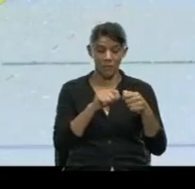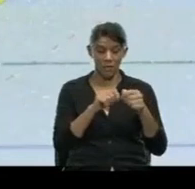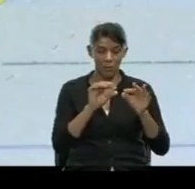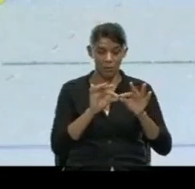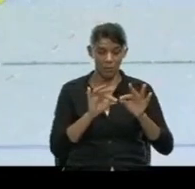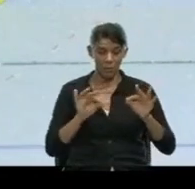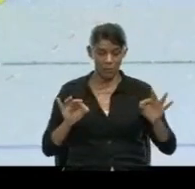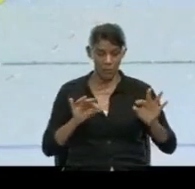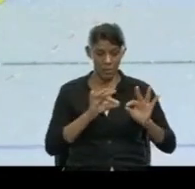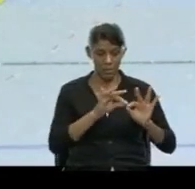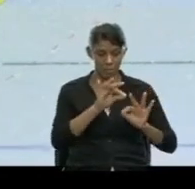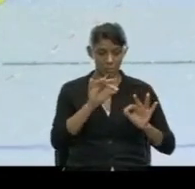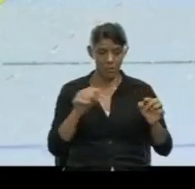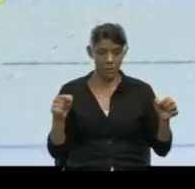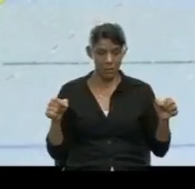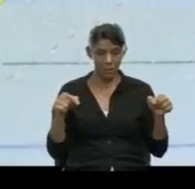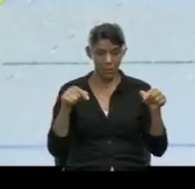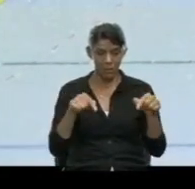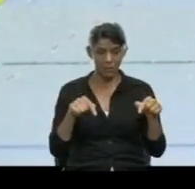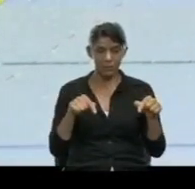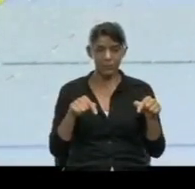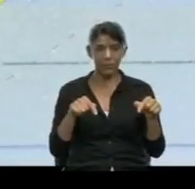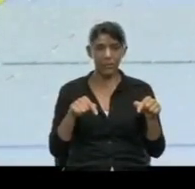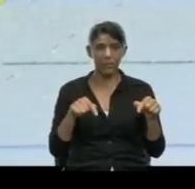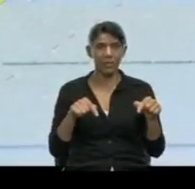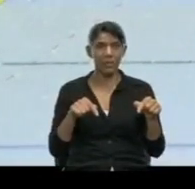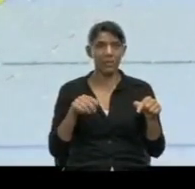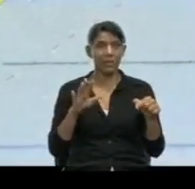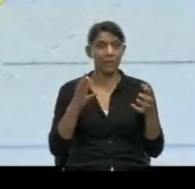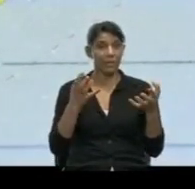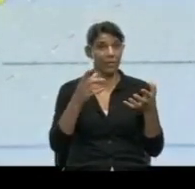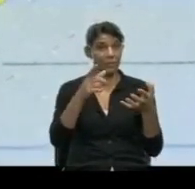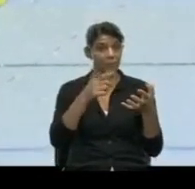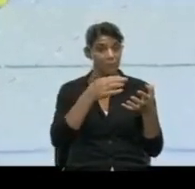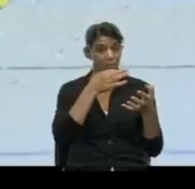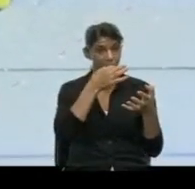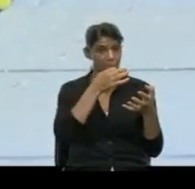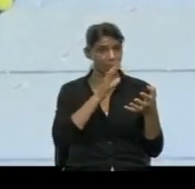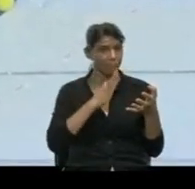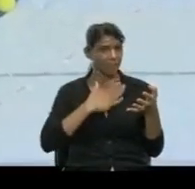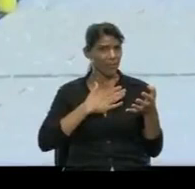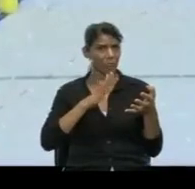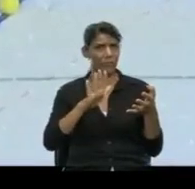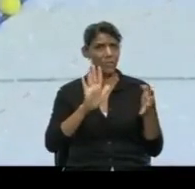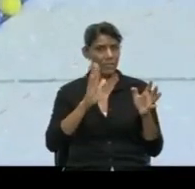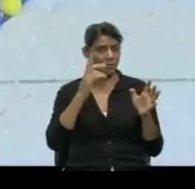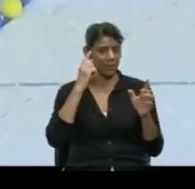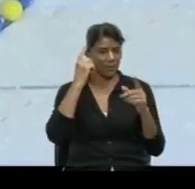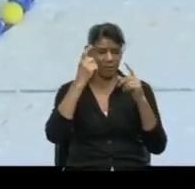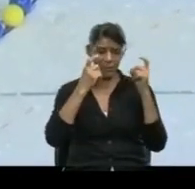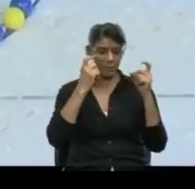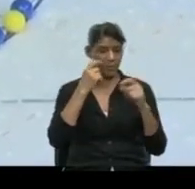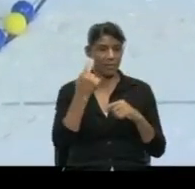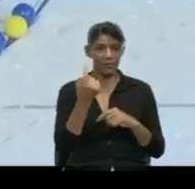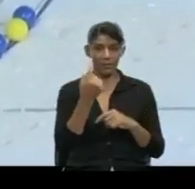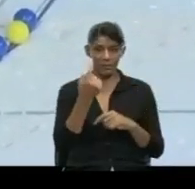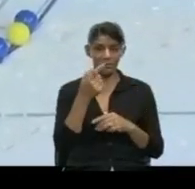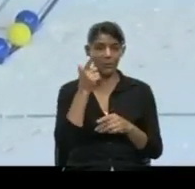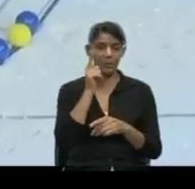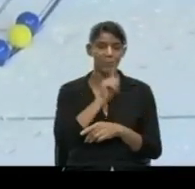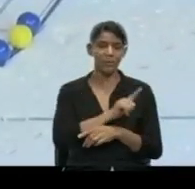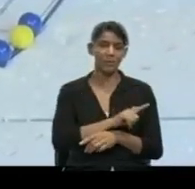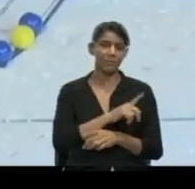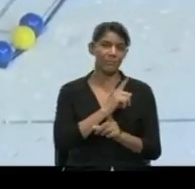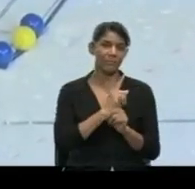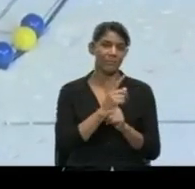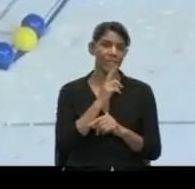Puxe os eixos, ok? Não vou dar muita dica, que eu quero que vocês quebrem a cabeça para pensar, para conseguir chegar na solução